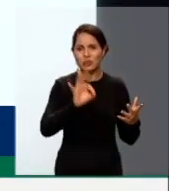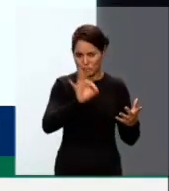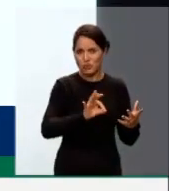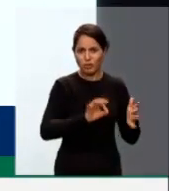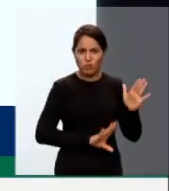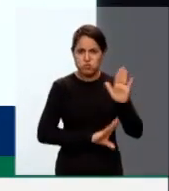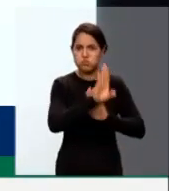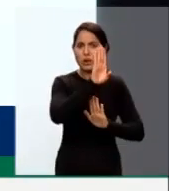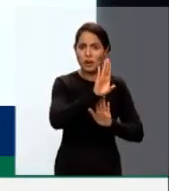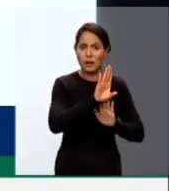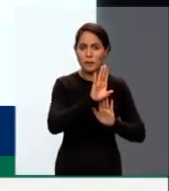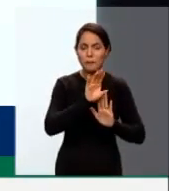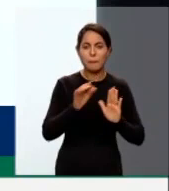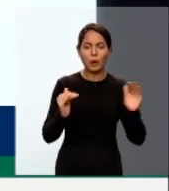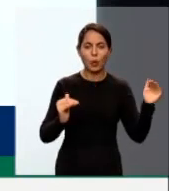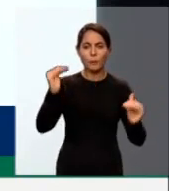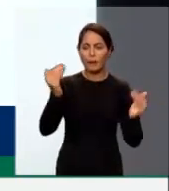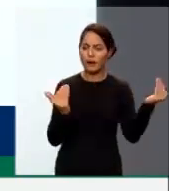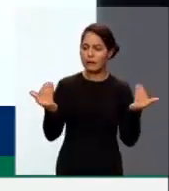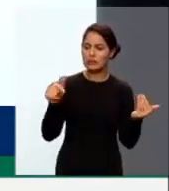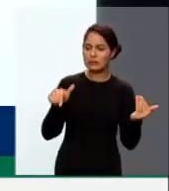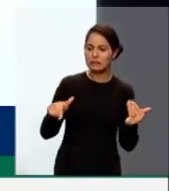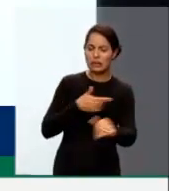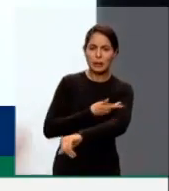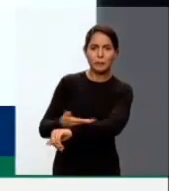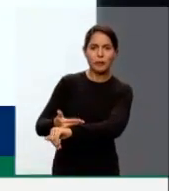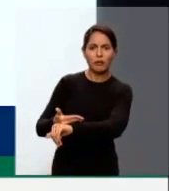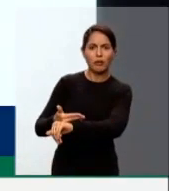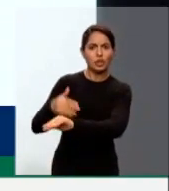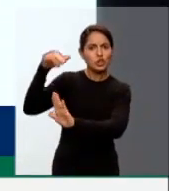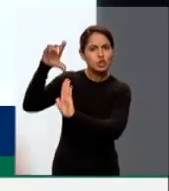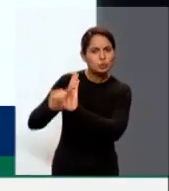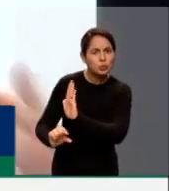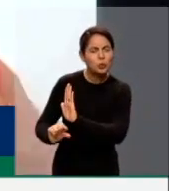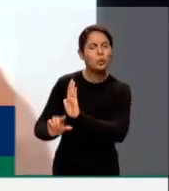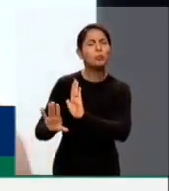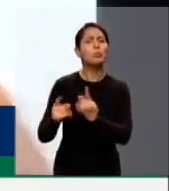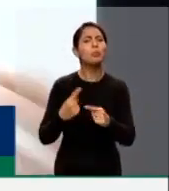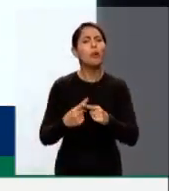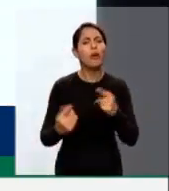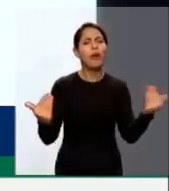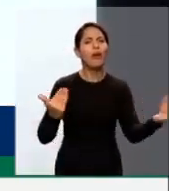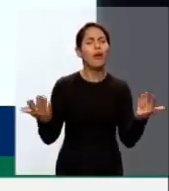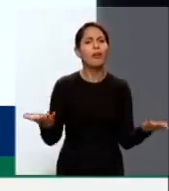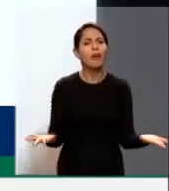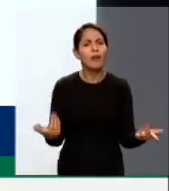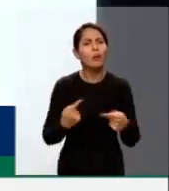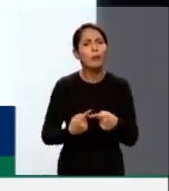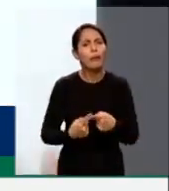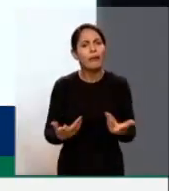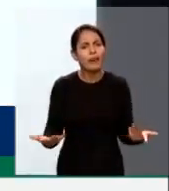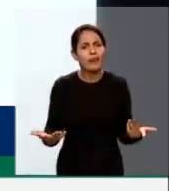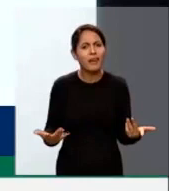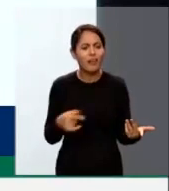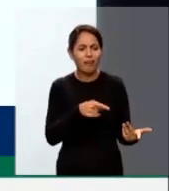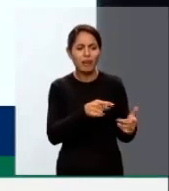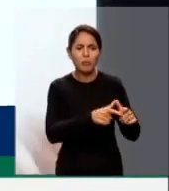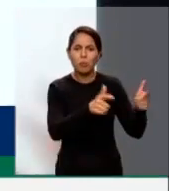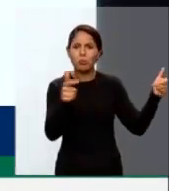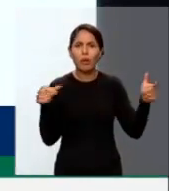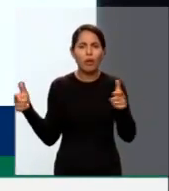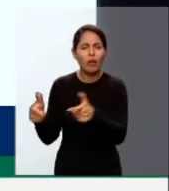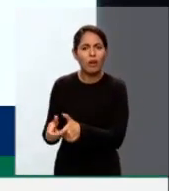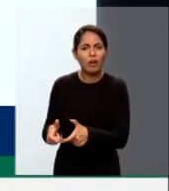caiu 12%, mas o que mostra o racismo que estrutura também a letalidade, a maior parte,